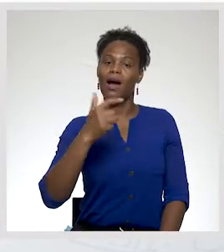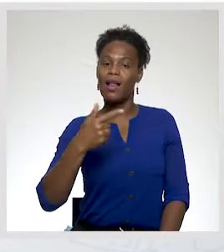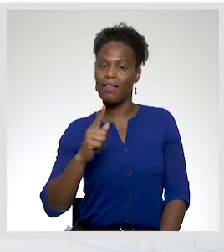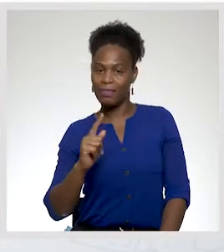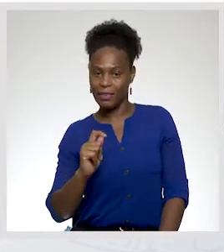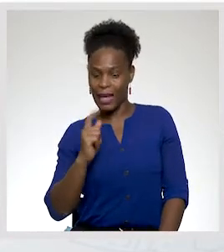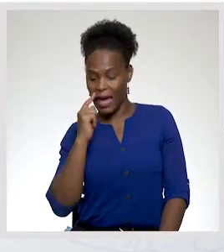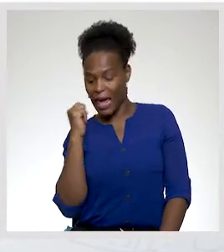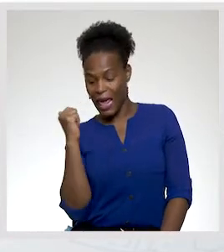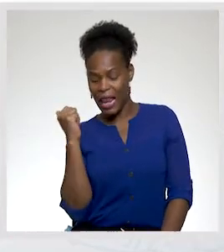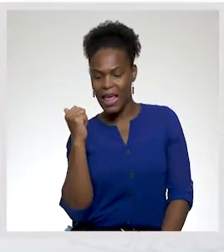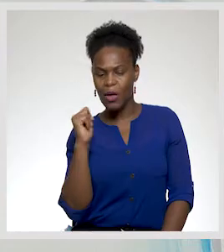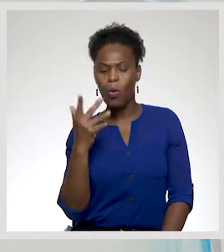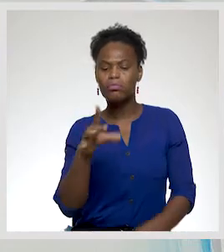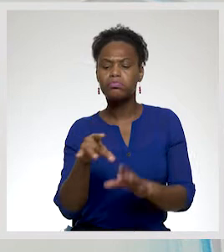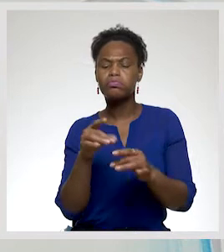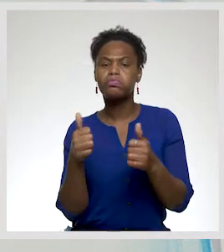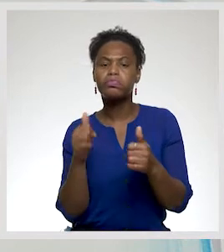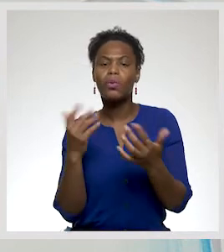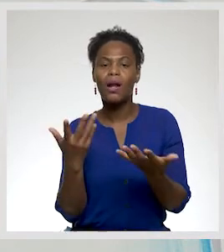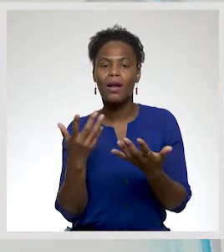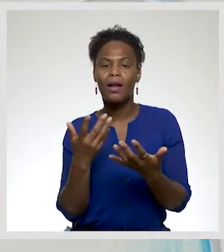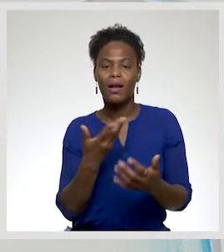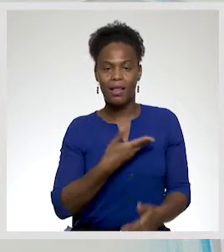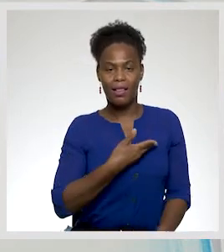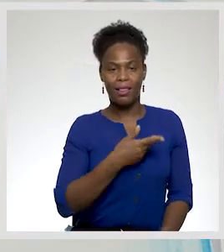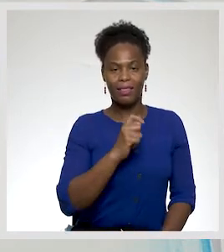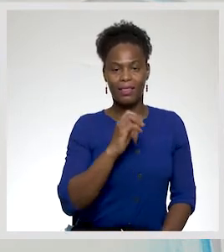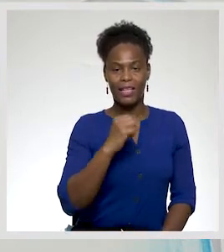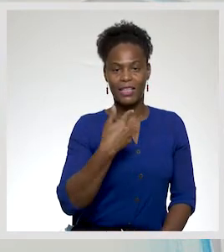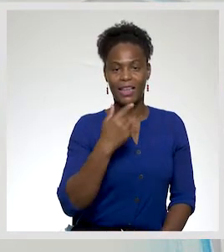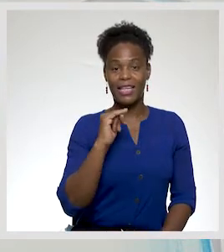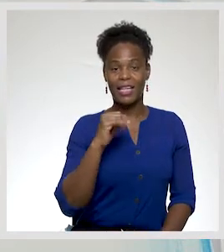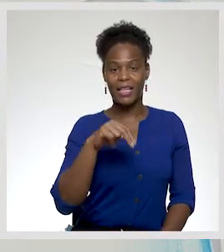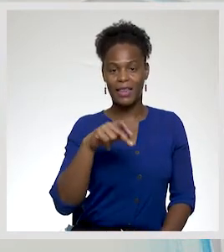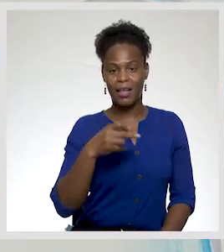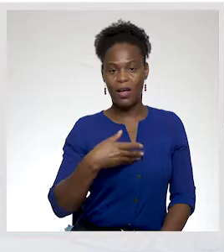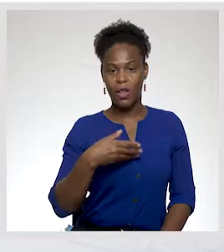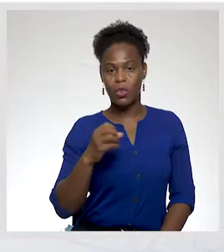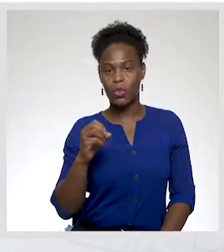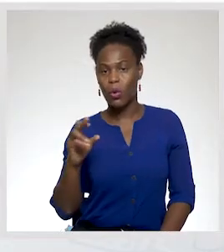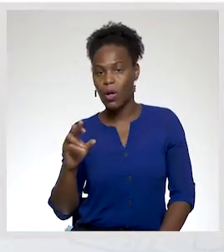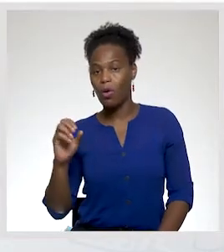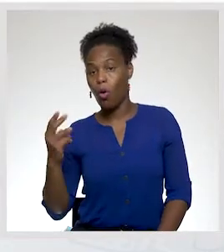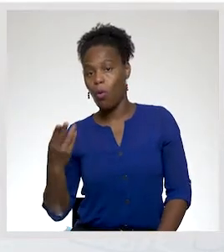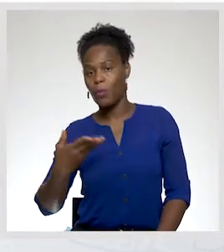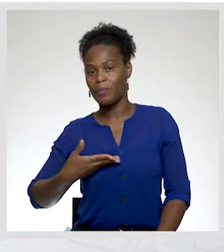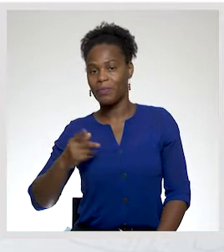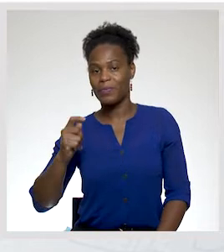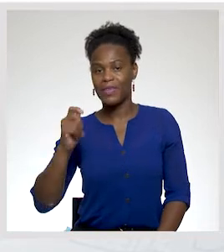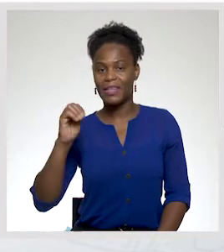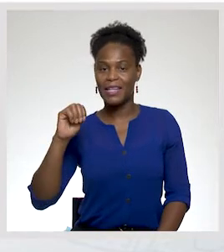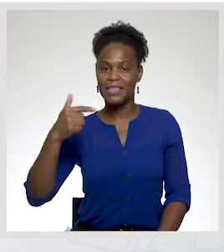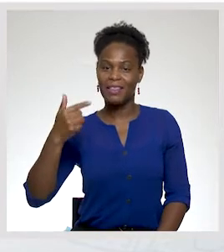Ele é o... Qual é a opção correta? Destinador ou destinatário? Vamos lá ver?